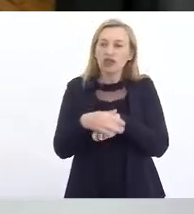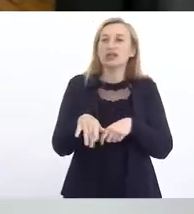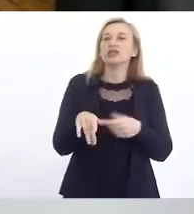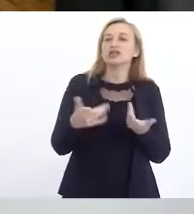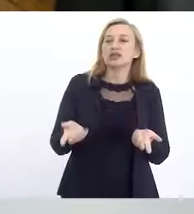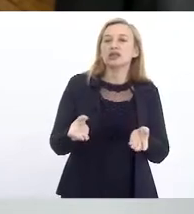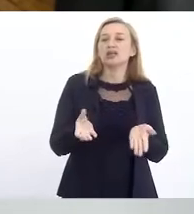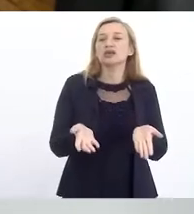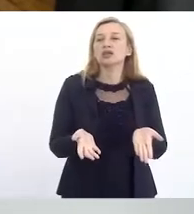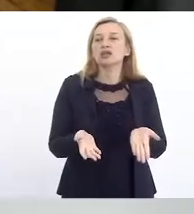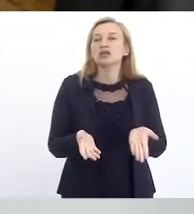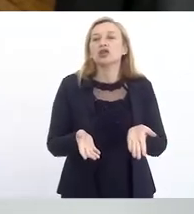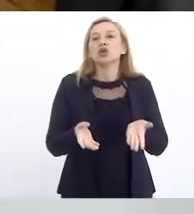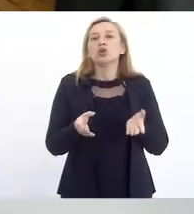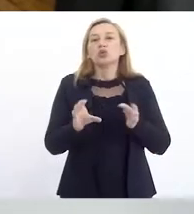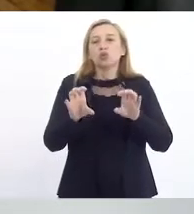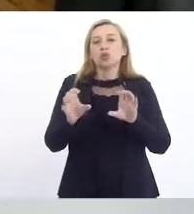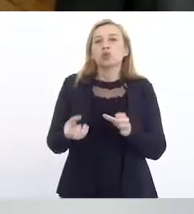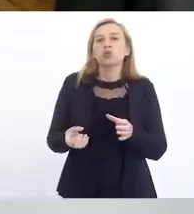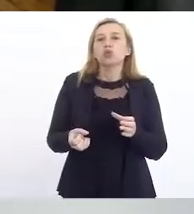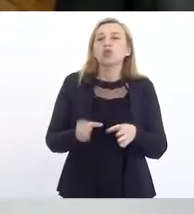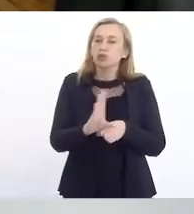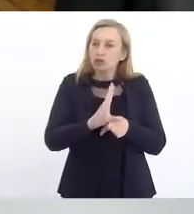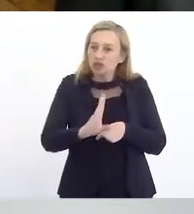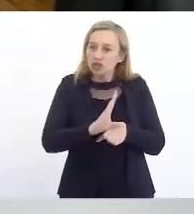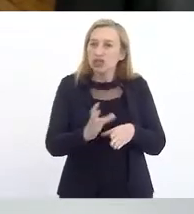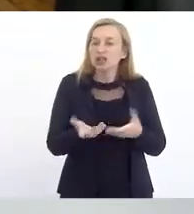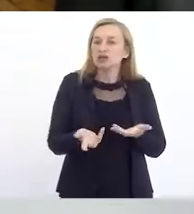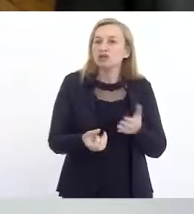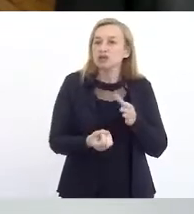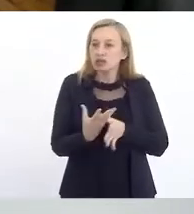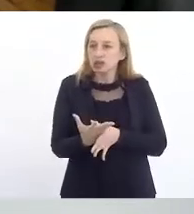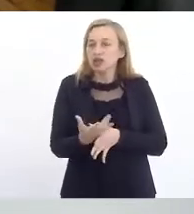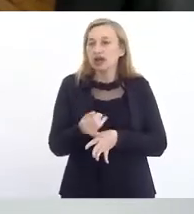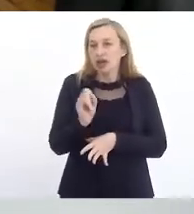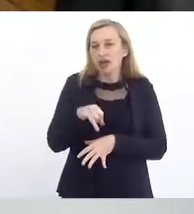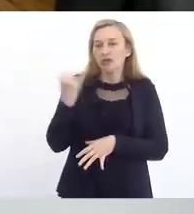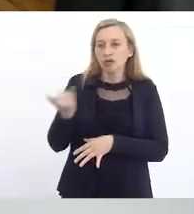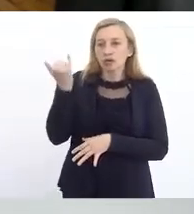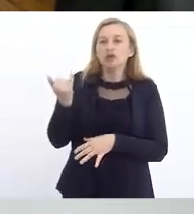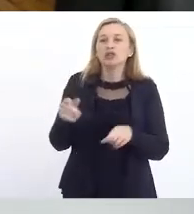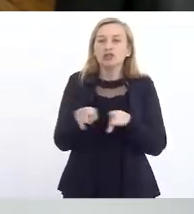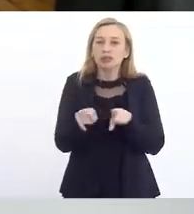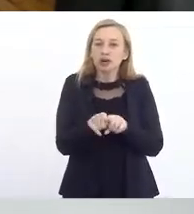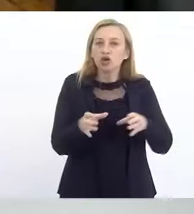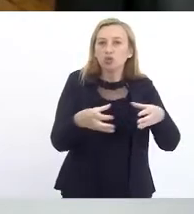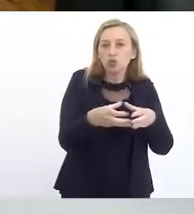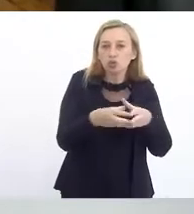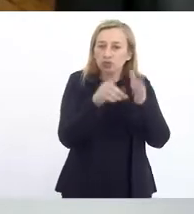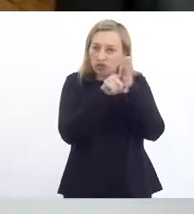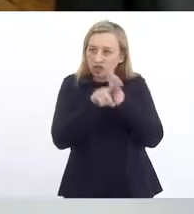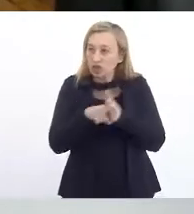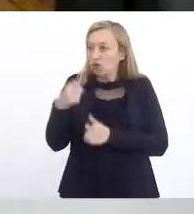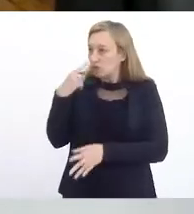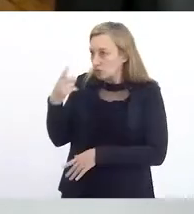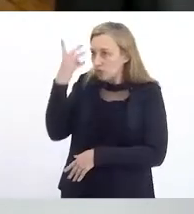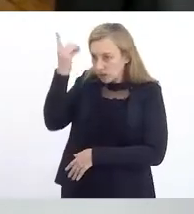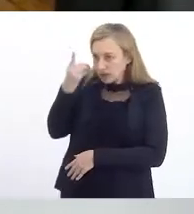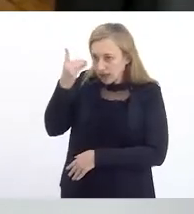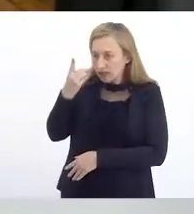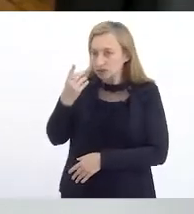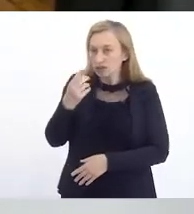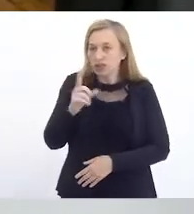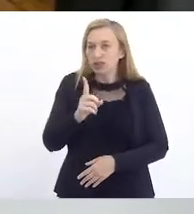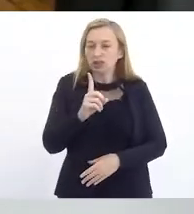conselho consultivo me parece que é importante para estar ampliando isso, e talvez órgãos de fiscalização, viu, deputado, não